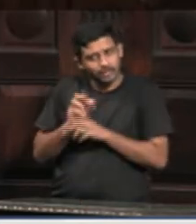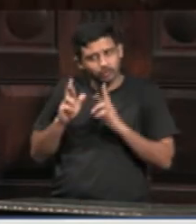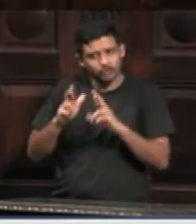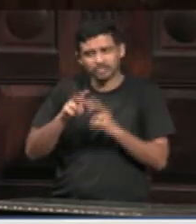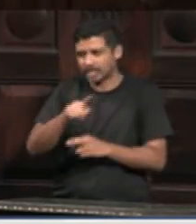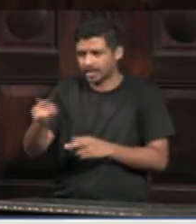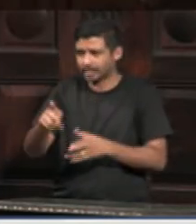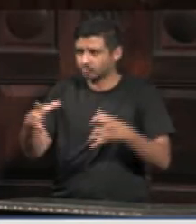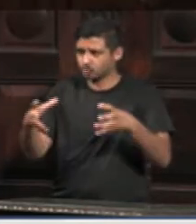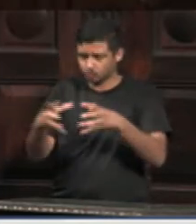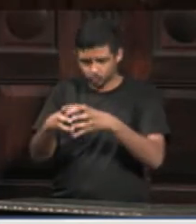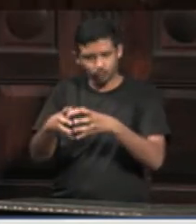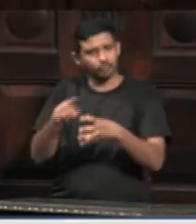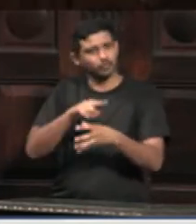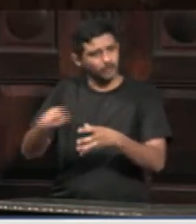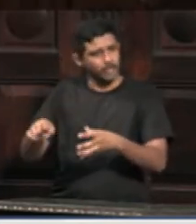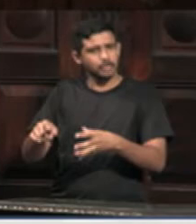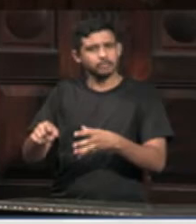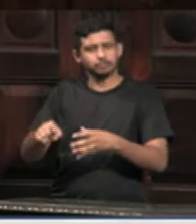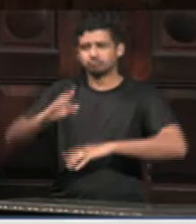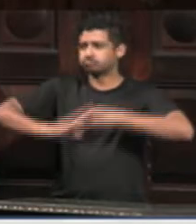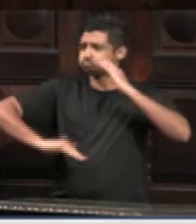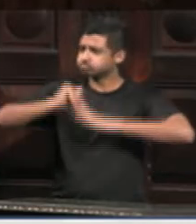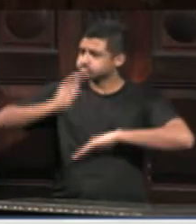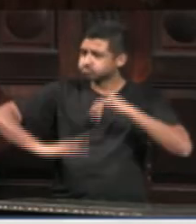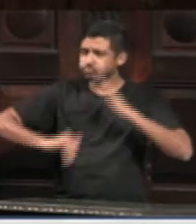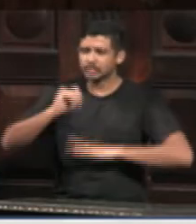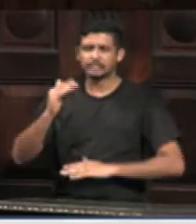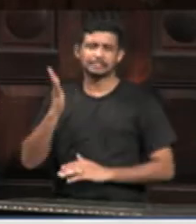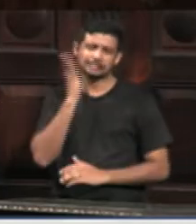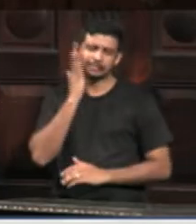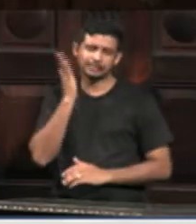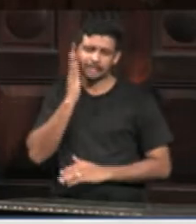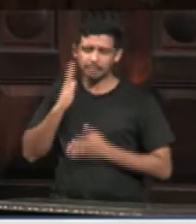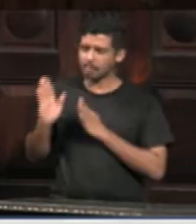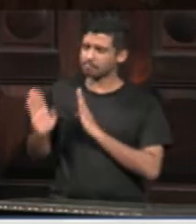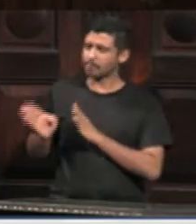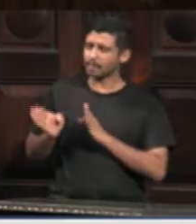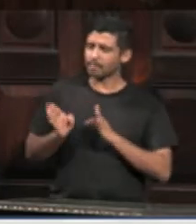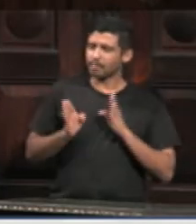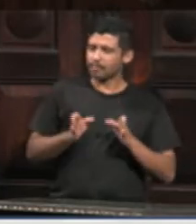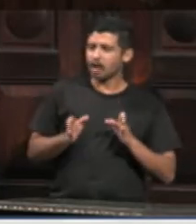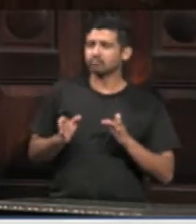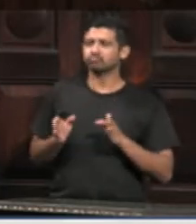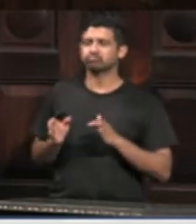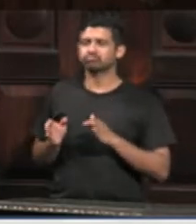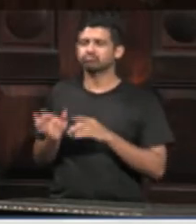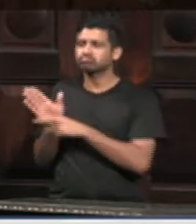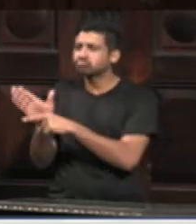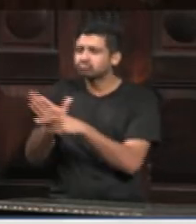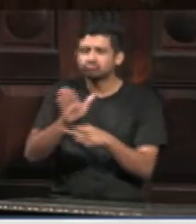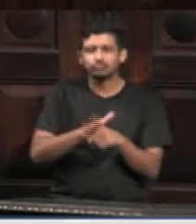seja competente, que entenda de gestão pública e de finanças